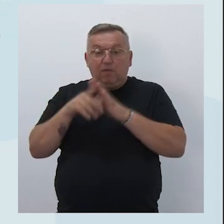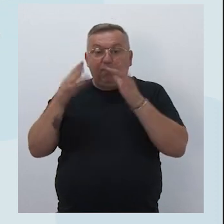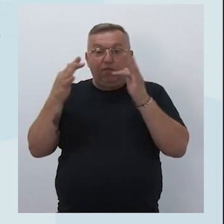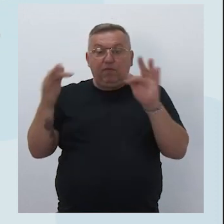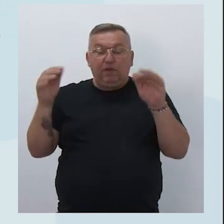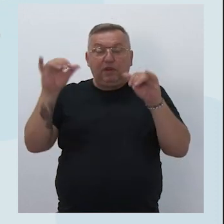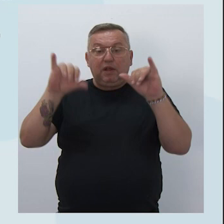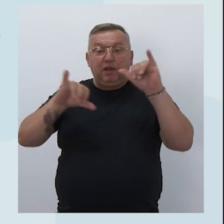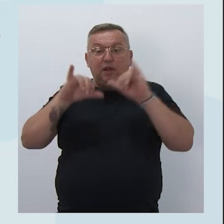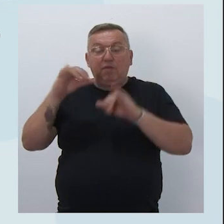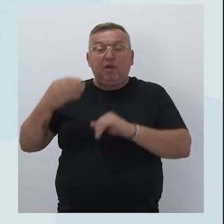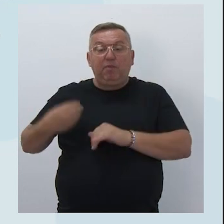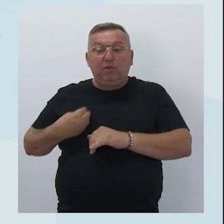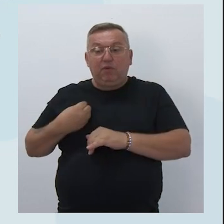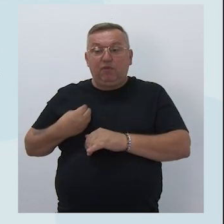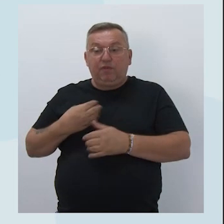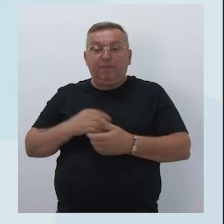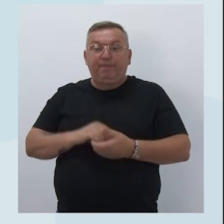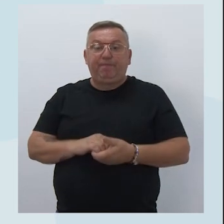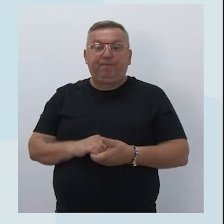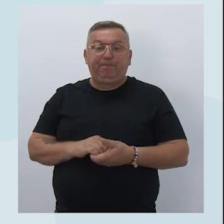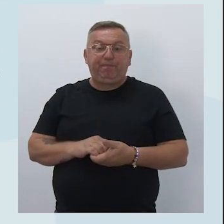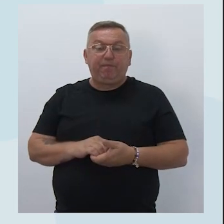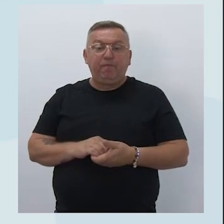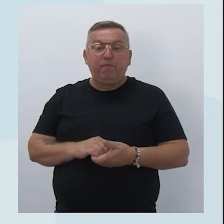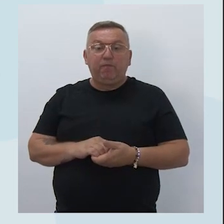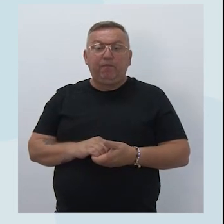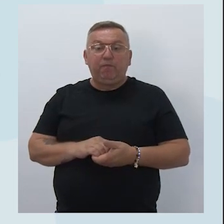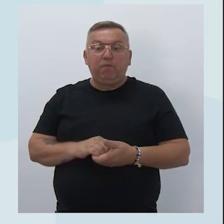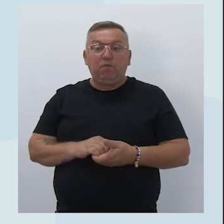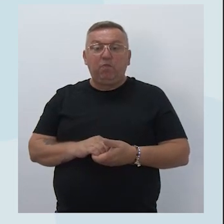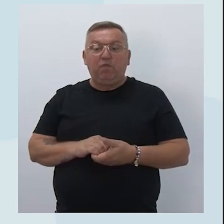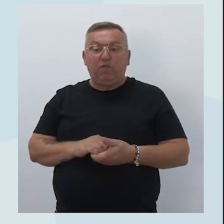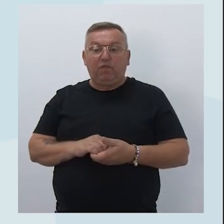química e biologia. Próximo slide, por favor.